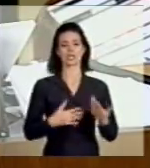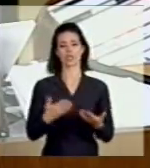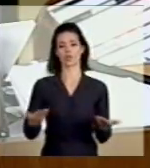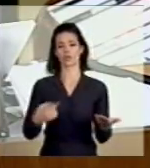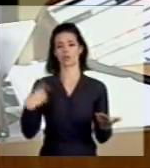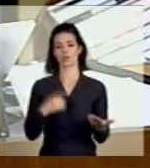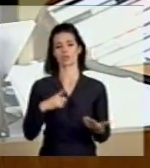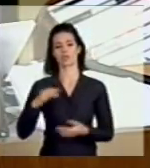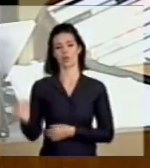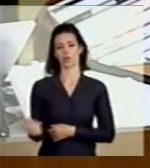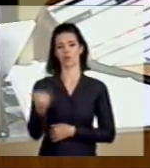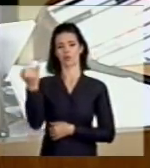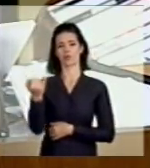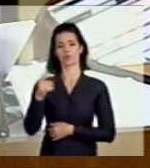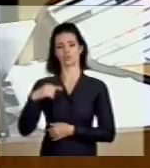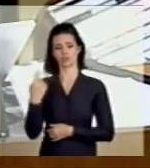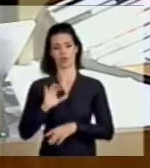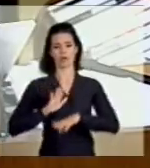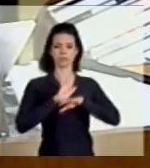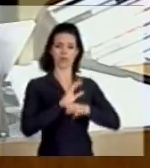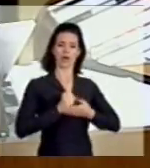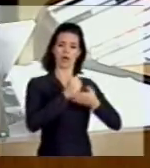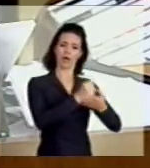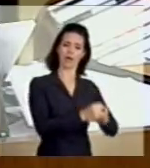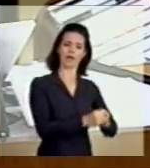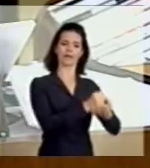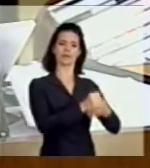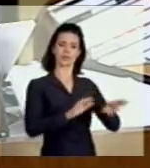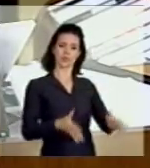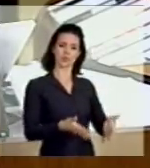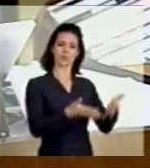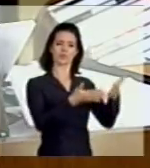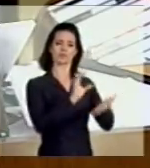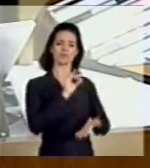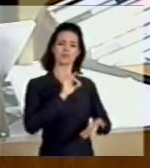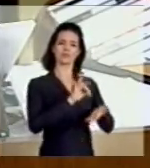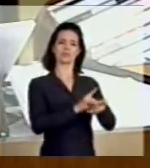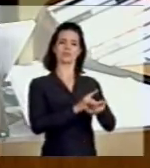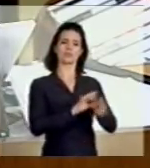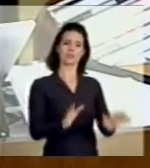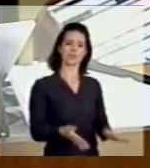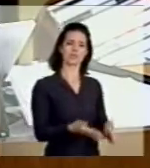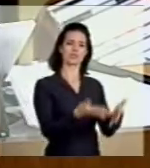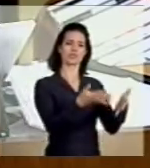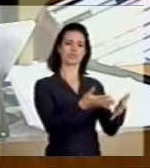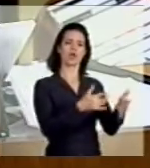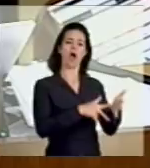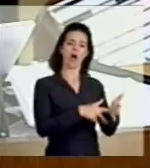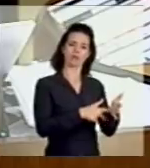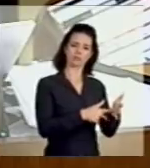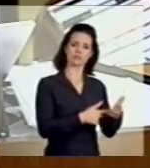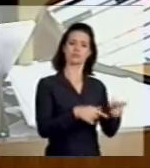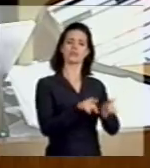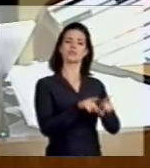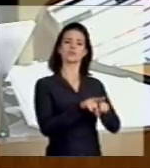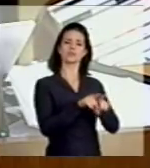de oferecermos nossa contribuição para firmar incentivos reais visando estimular as associações a assumir